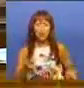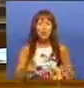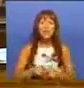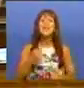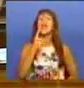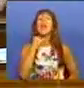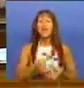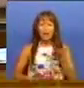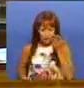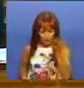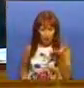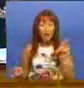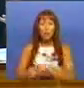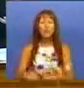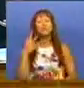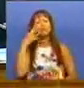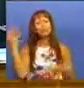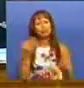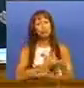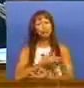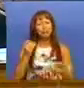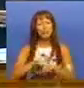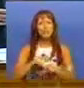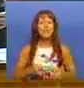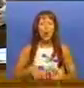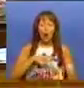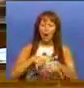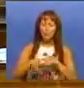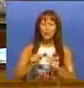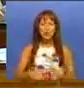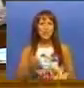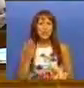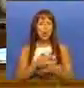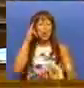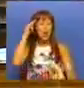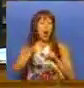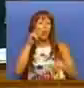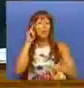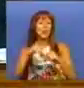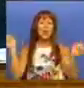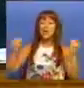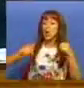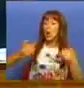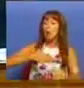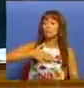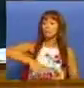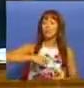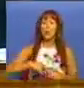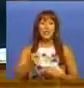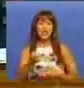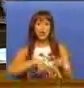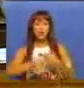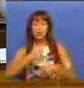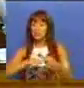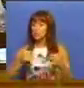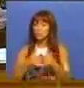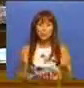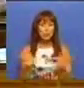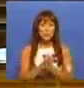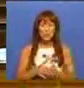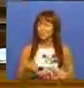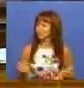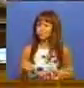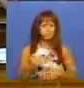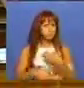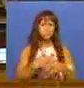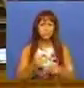na Inglaterra, em que se verificou que uma política de meras intenções e de acordos voluntários dos comerciantes foi totalmente